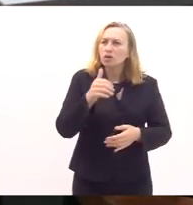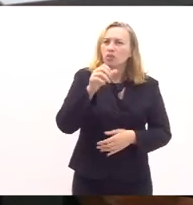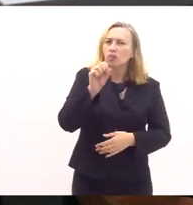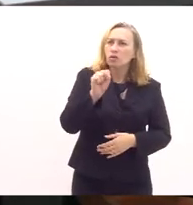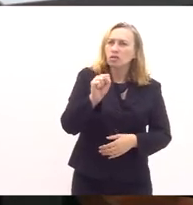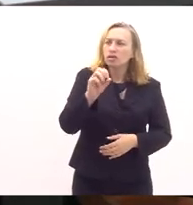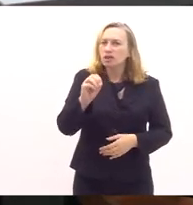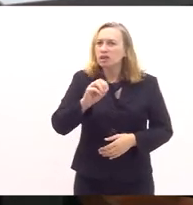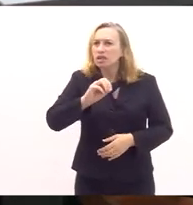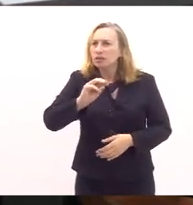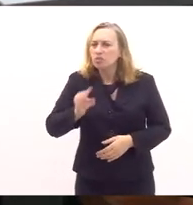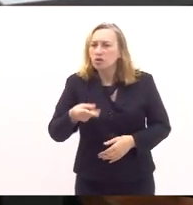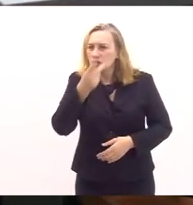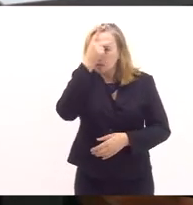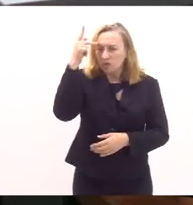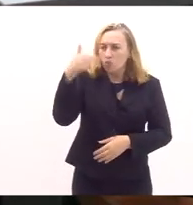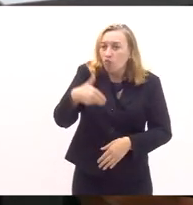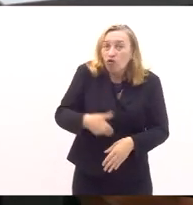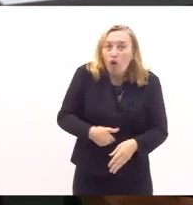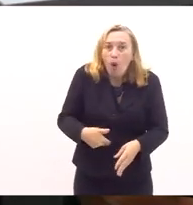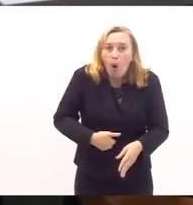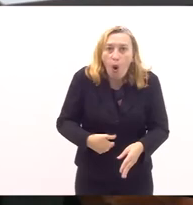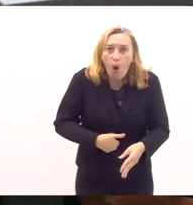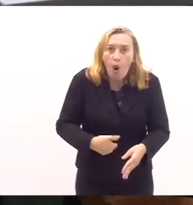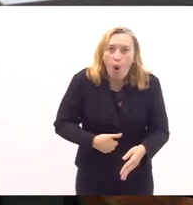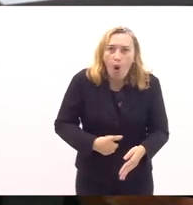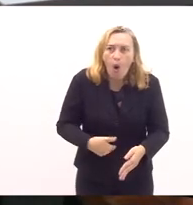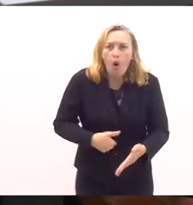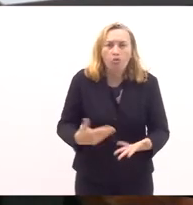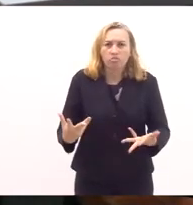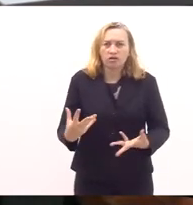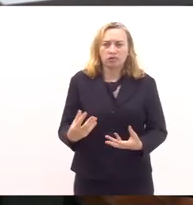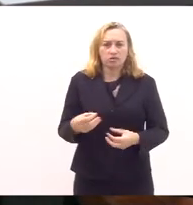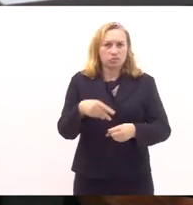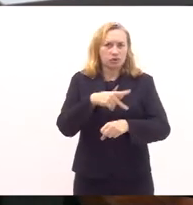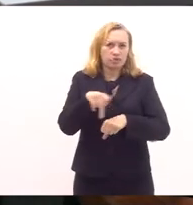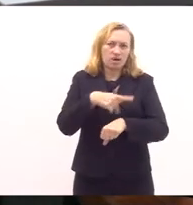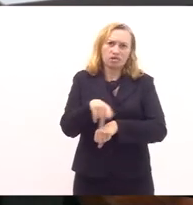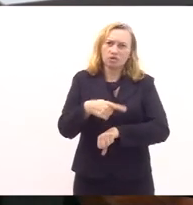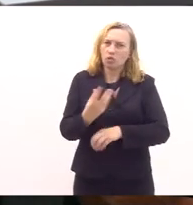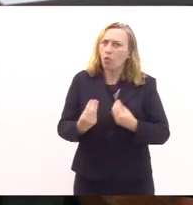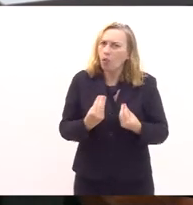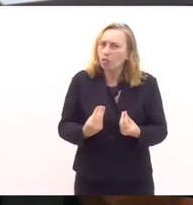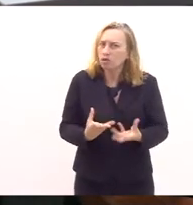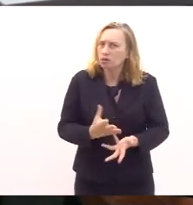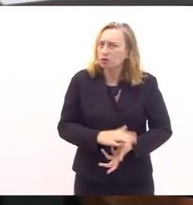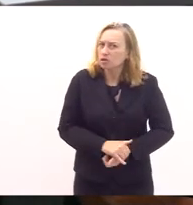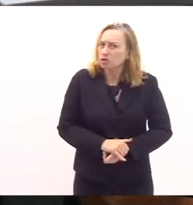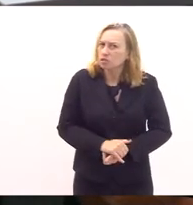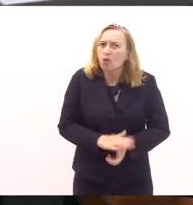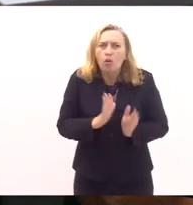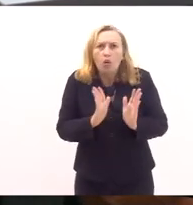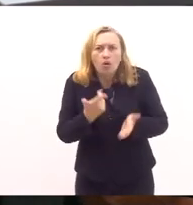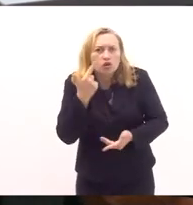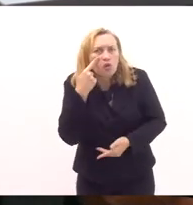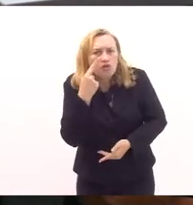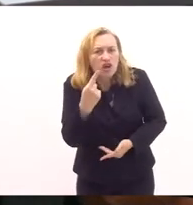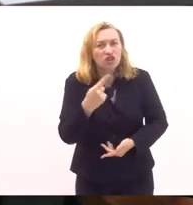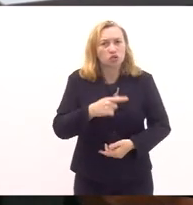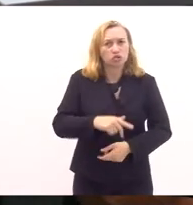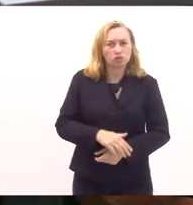passando fome. Não come nesse país. E hoje eu vejo uma